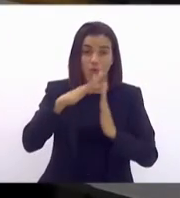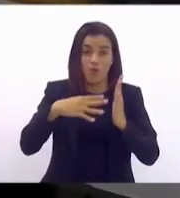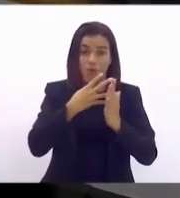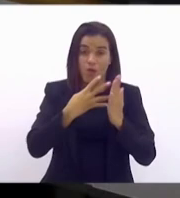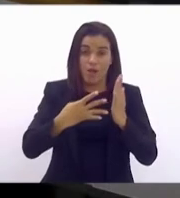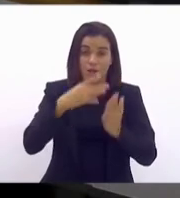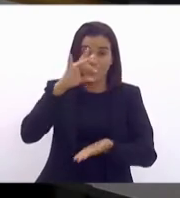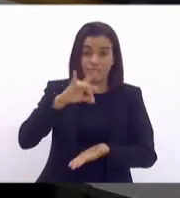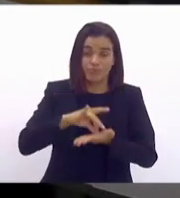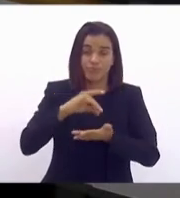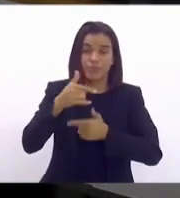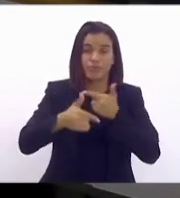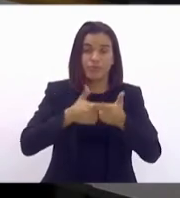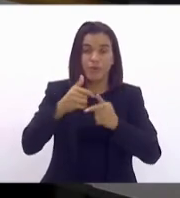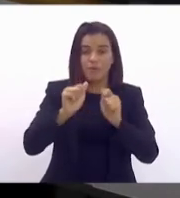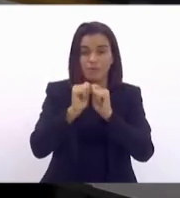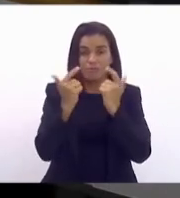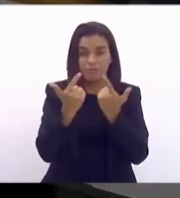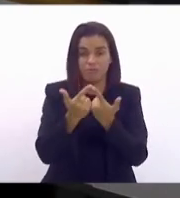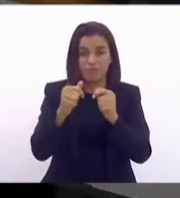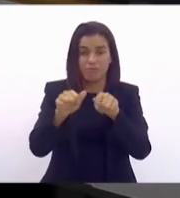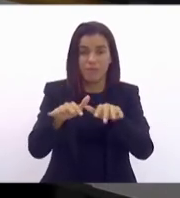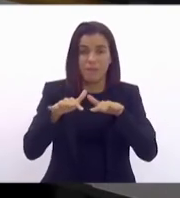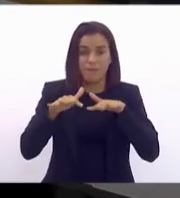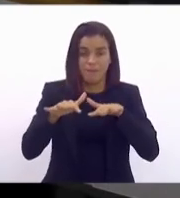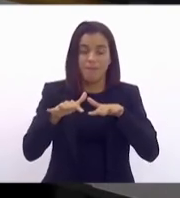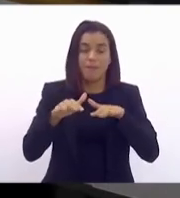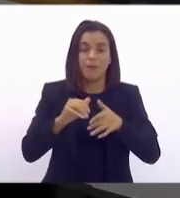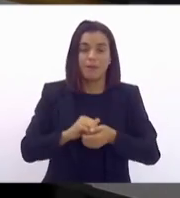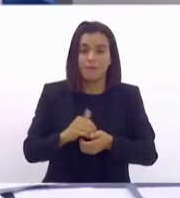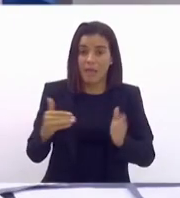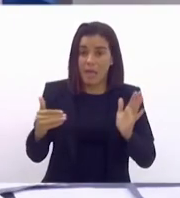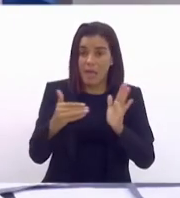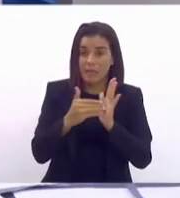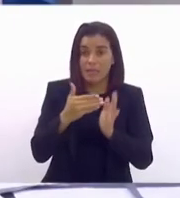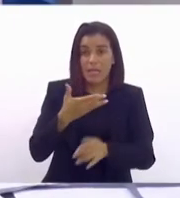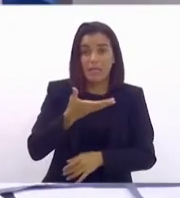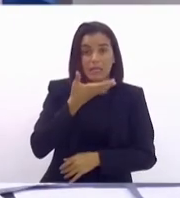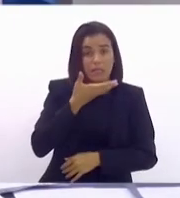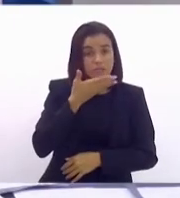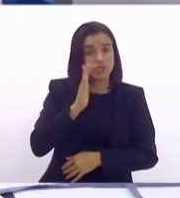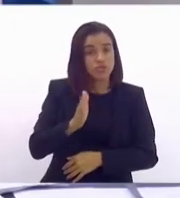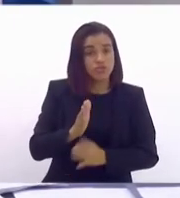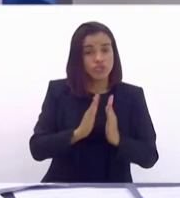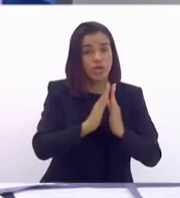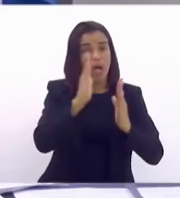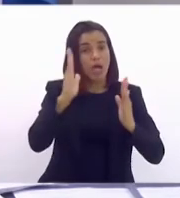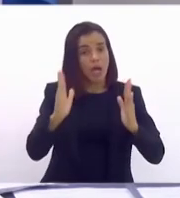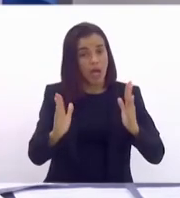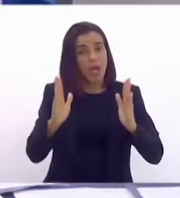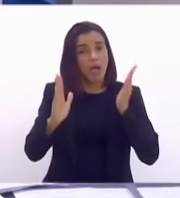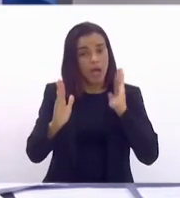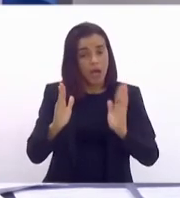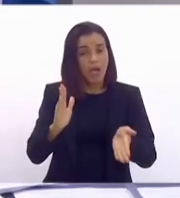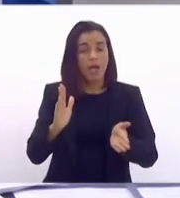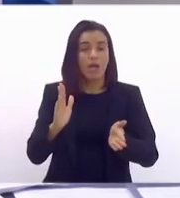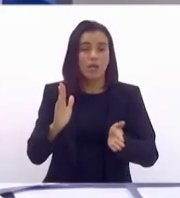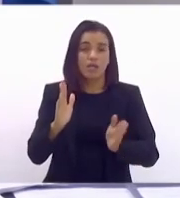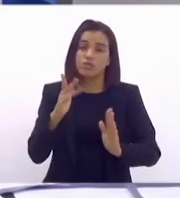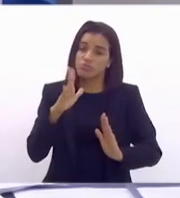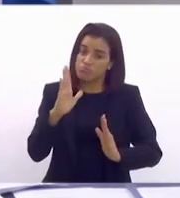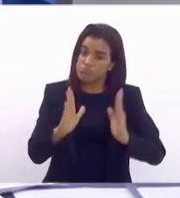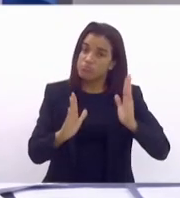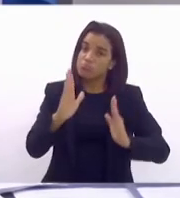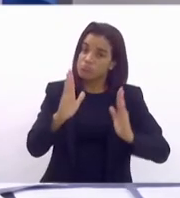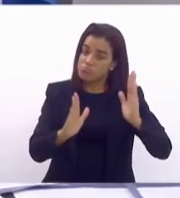da Assembleia Legislativa. Bom, até dezembro já está prorrogado, já estamos no